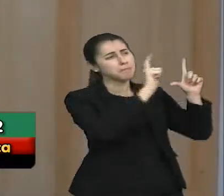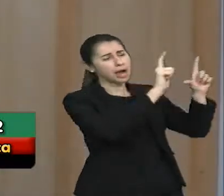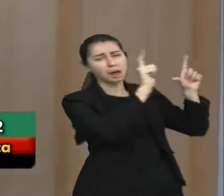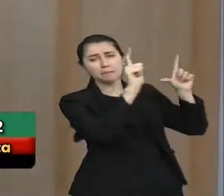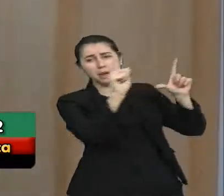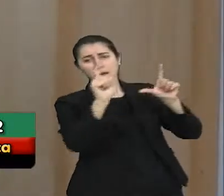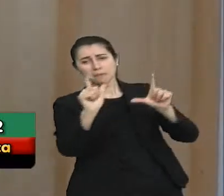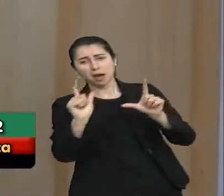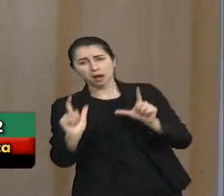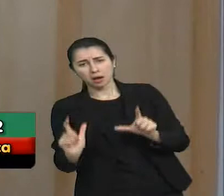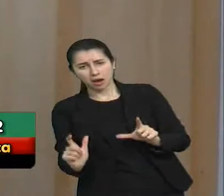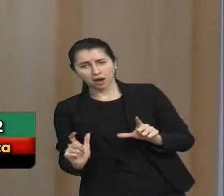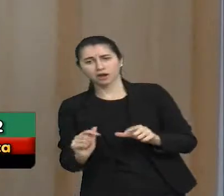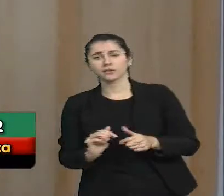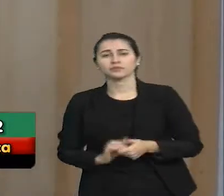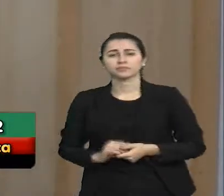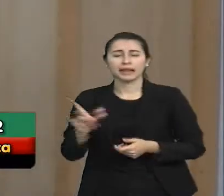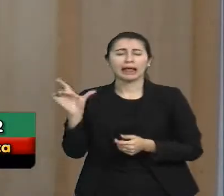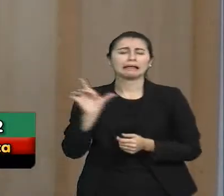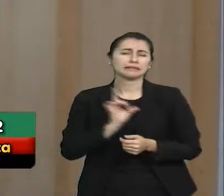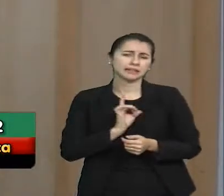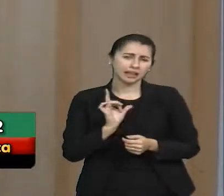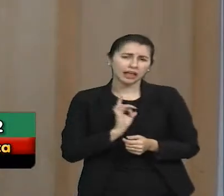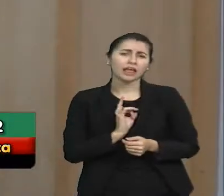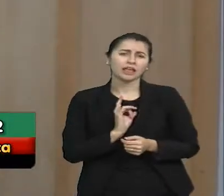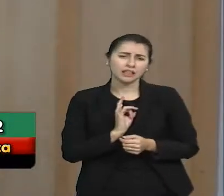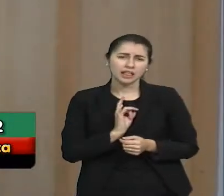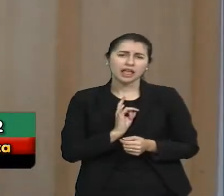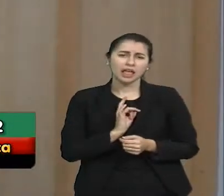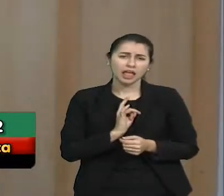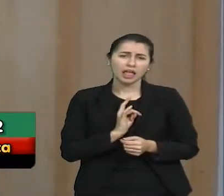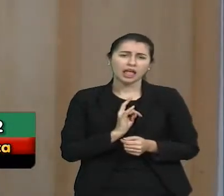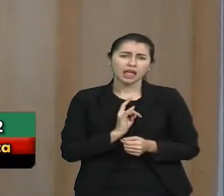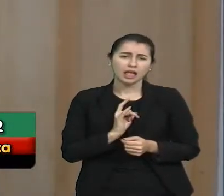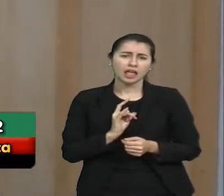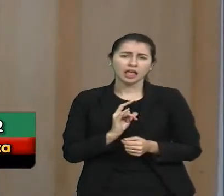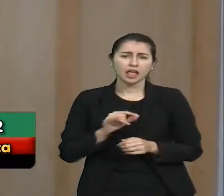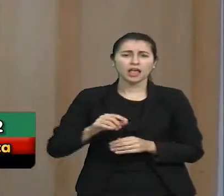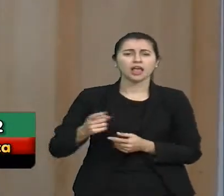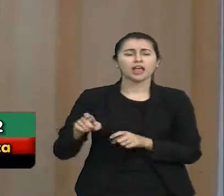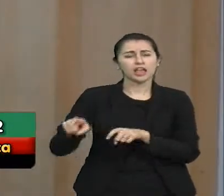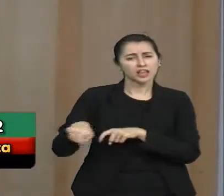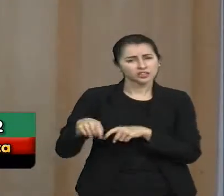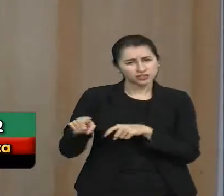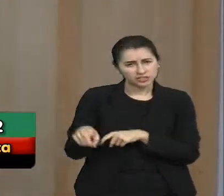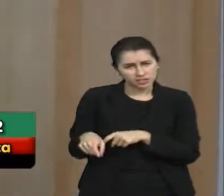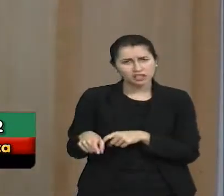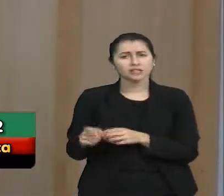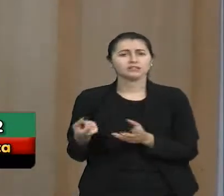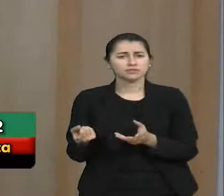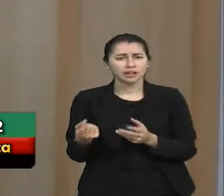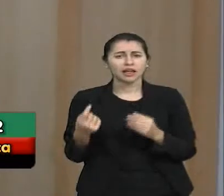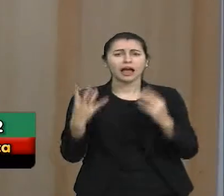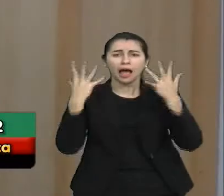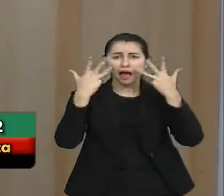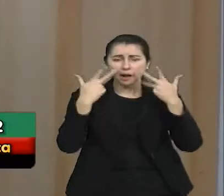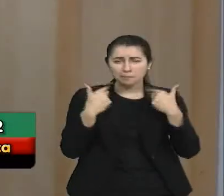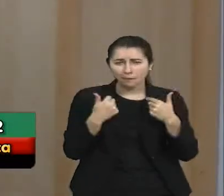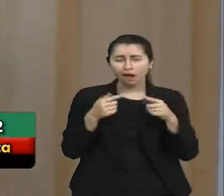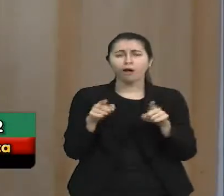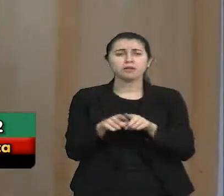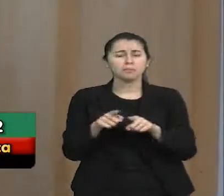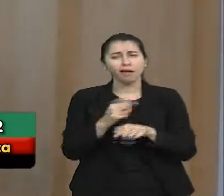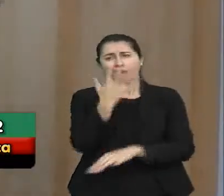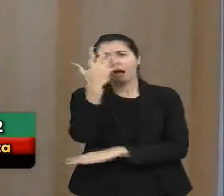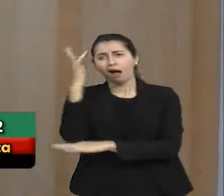como lá ainda nós temos chácaras, tudo, uma preservação ambiental, como um todo, animal, nós vivemos lá